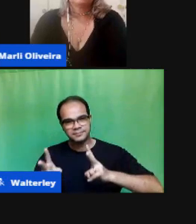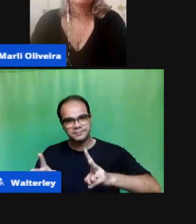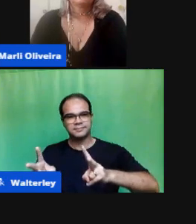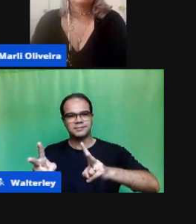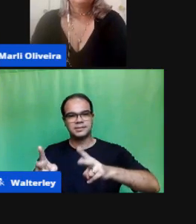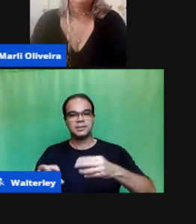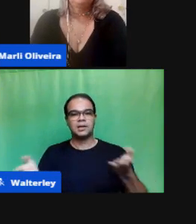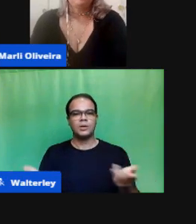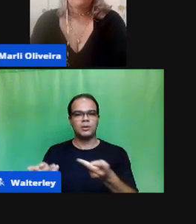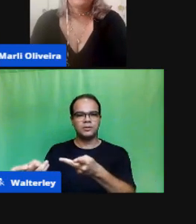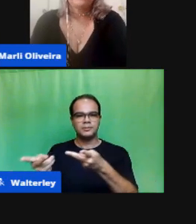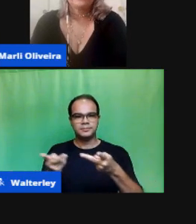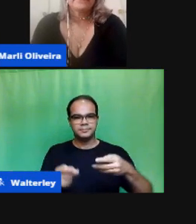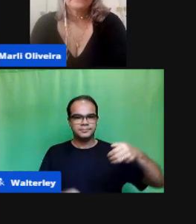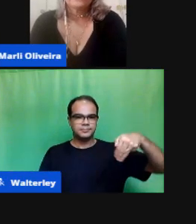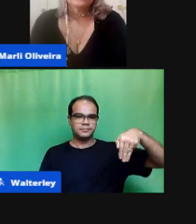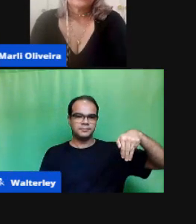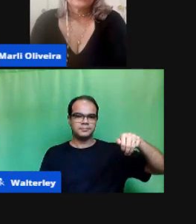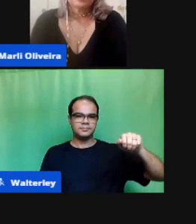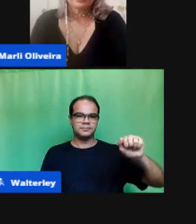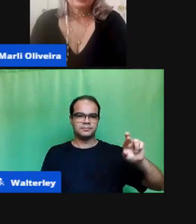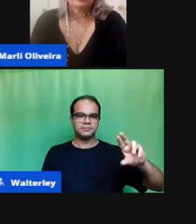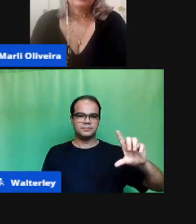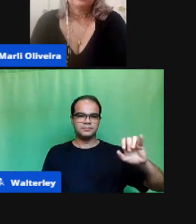professora Marli, com você.